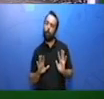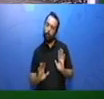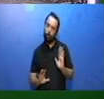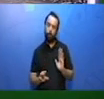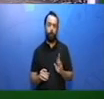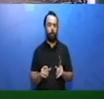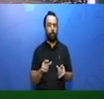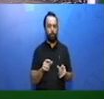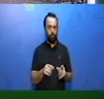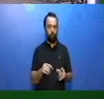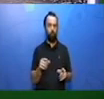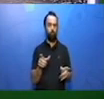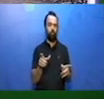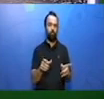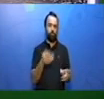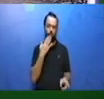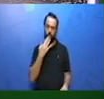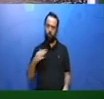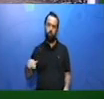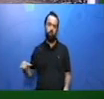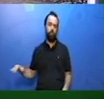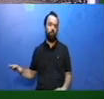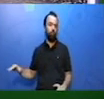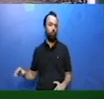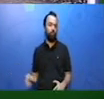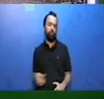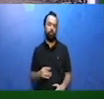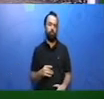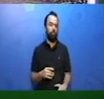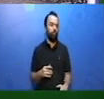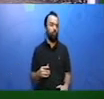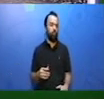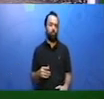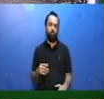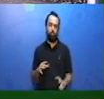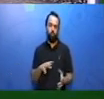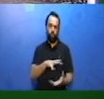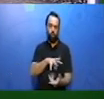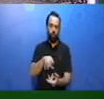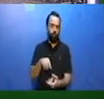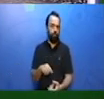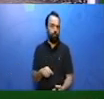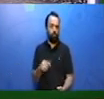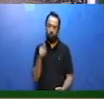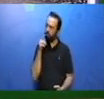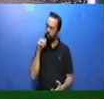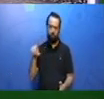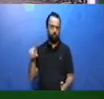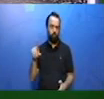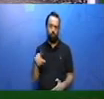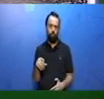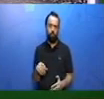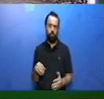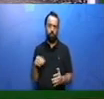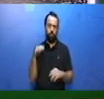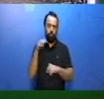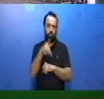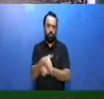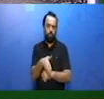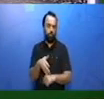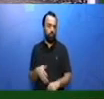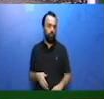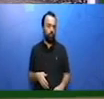Lapisinho de cor, se não der tempo, depois você volta. Em azul, o que a gente faz em azul? O tipo